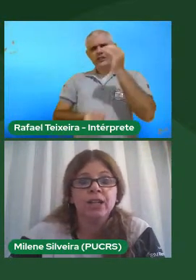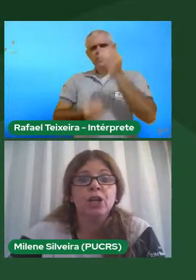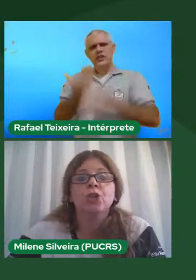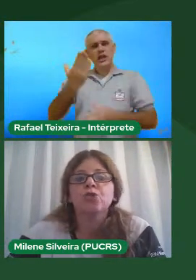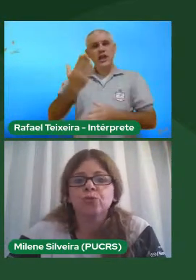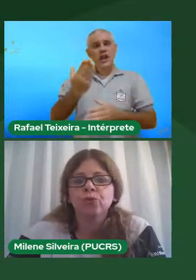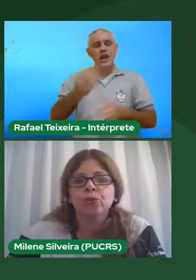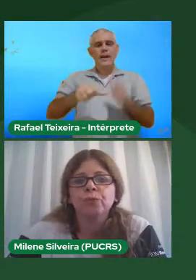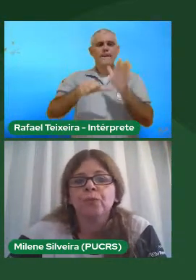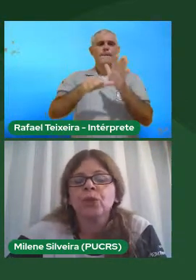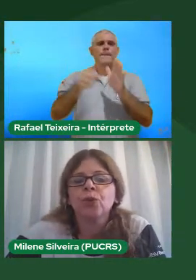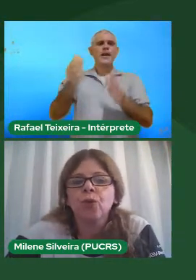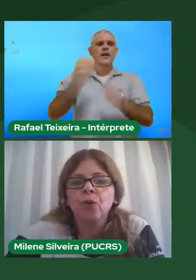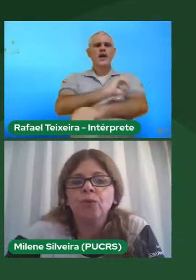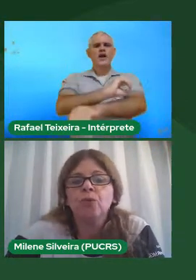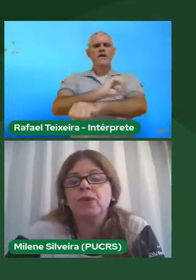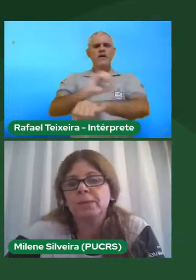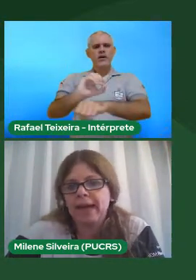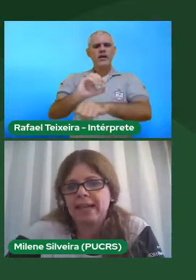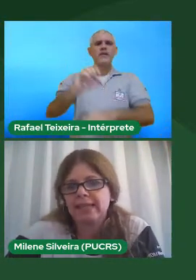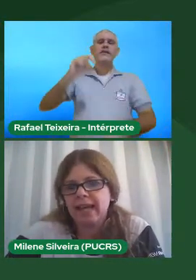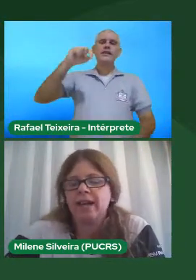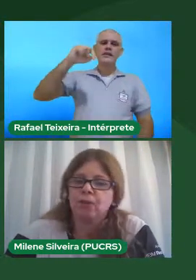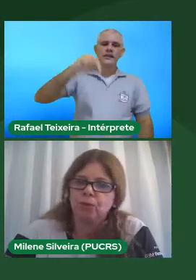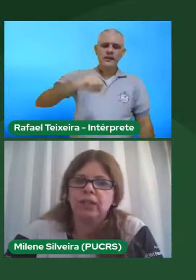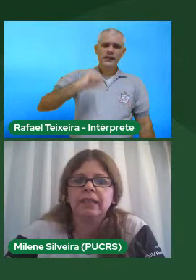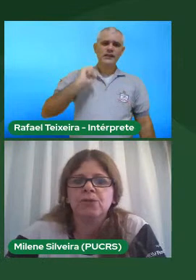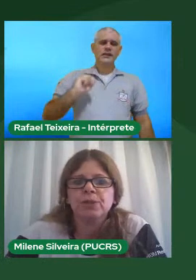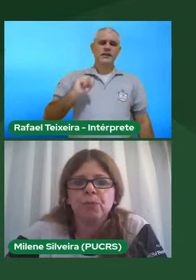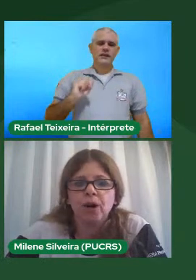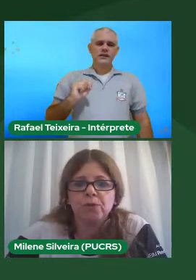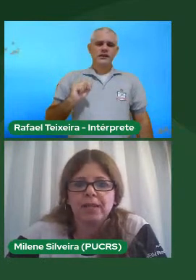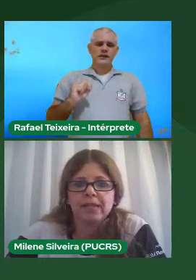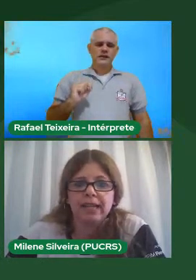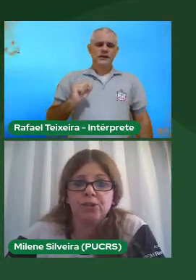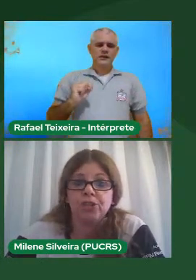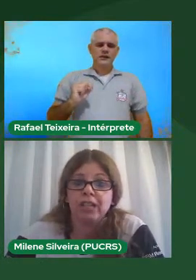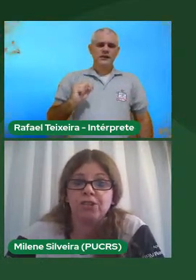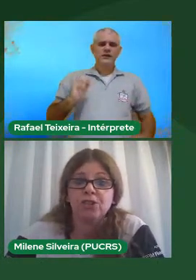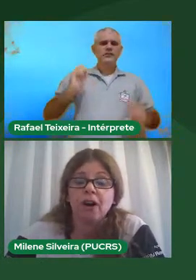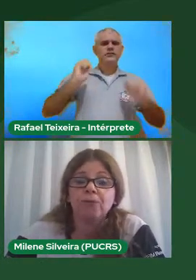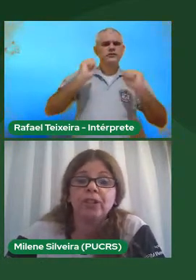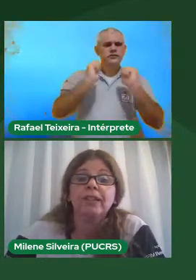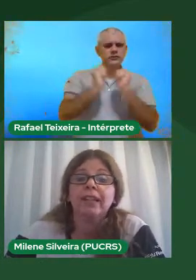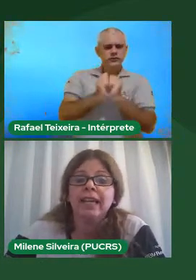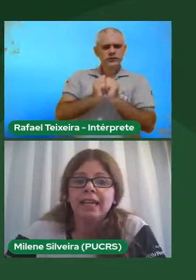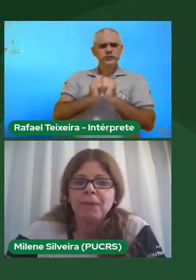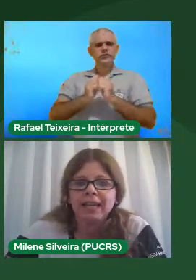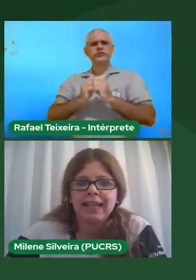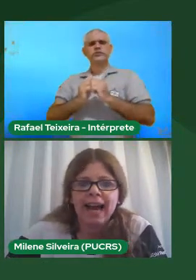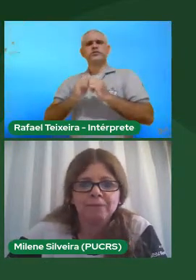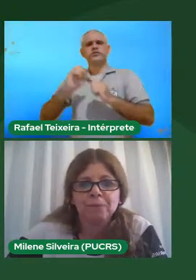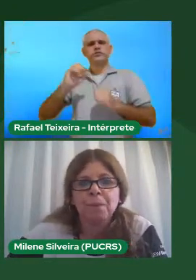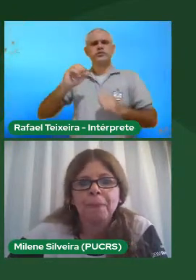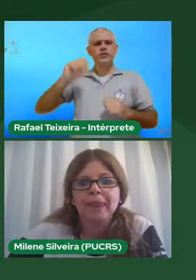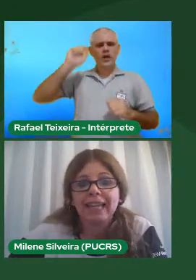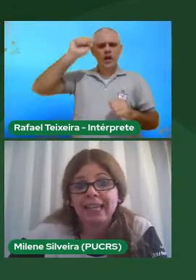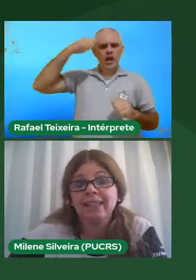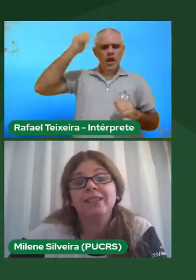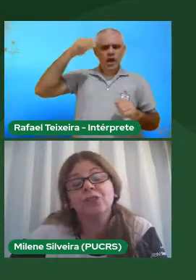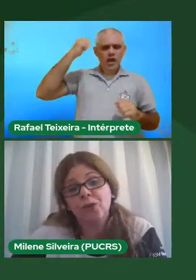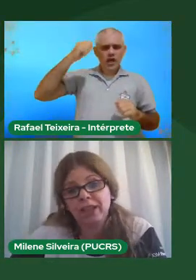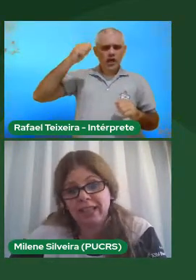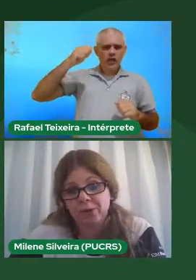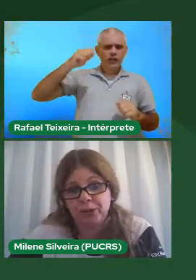área, junto com o SBES, né, o então Simpósio Brasileiro de Engenharia de Software, em Maringá,